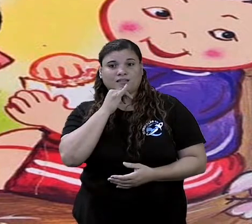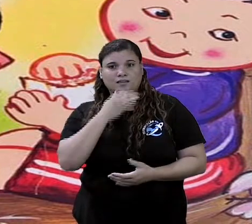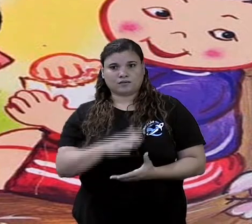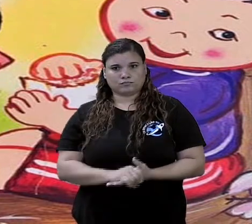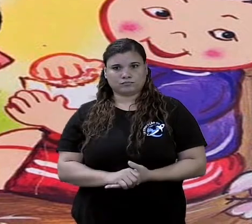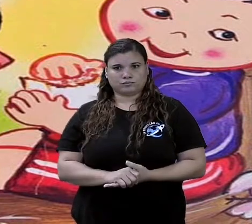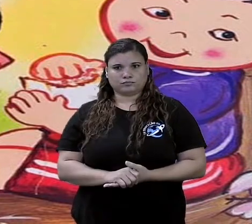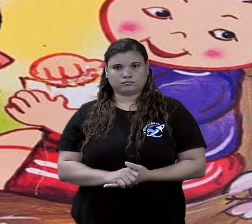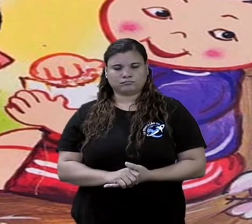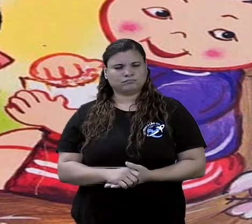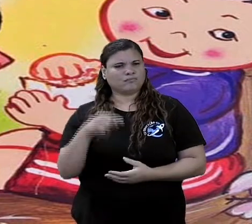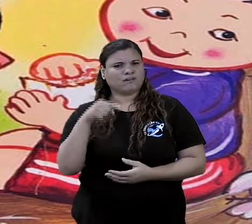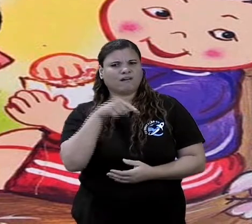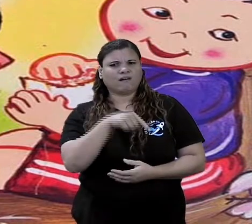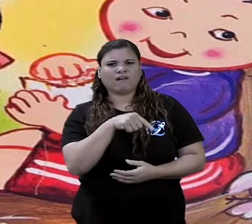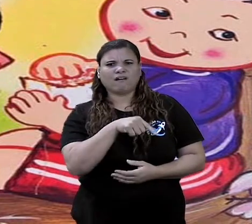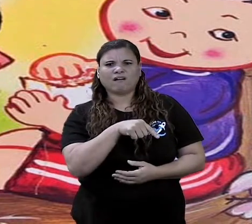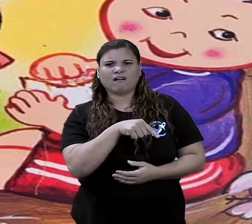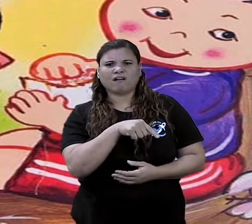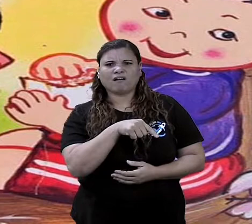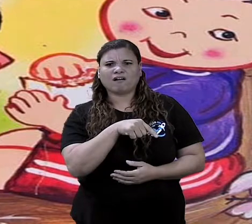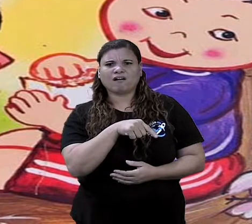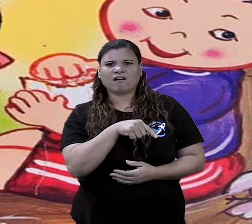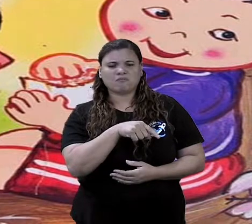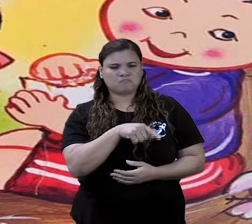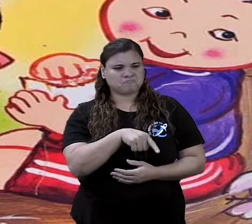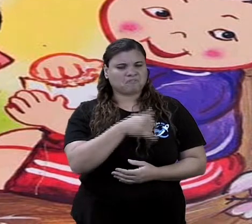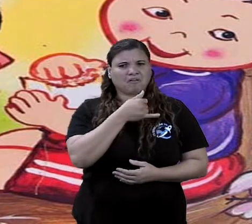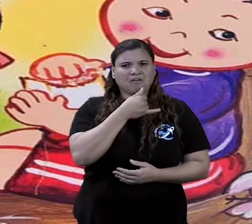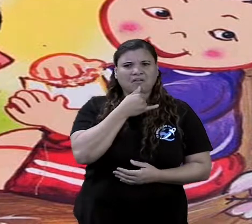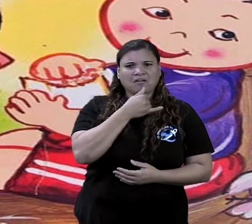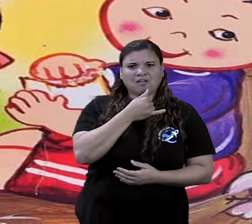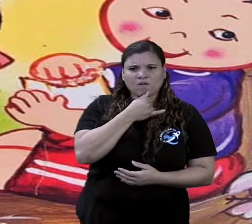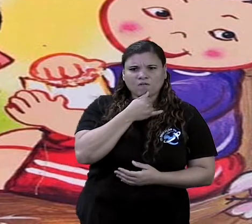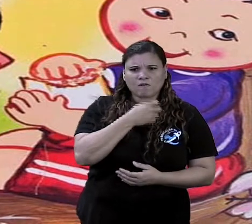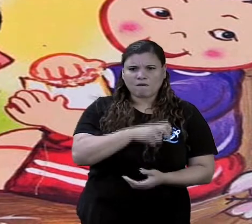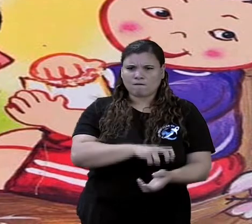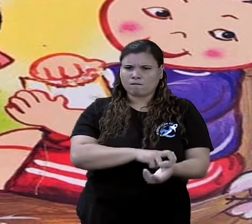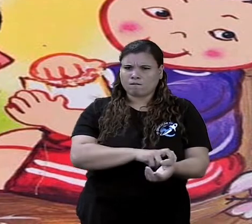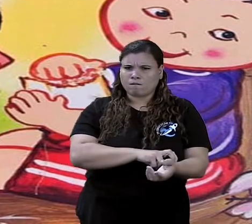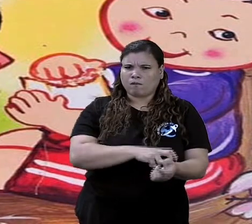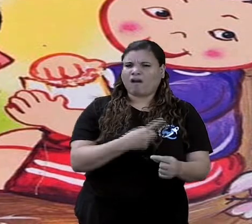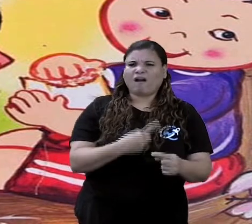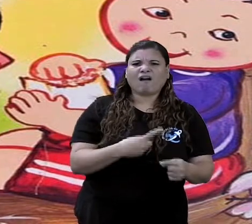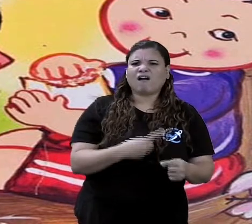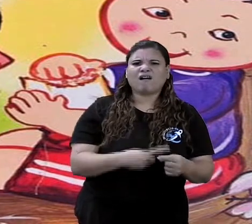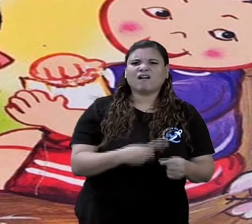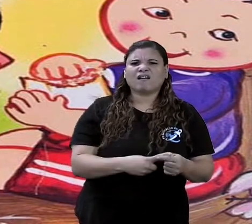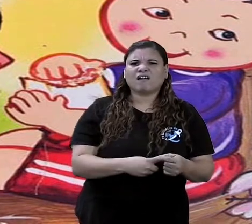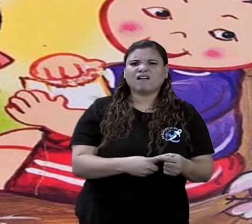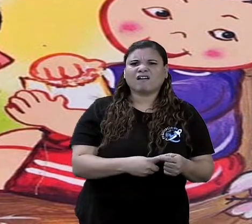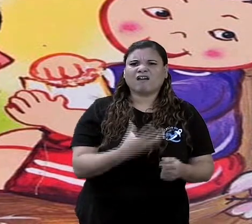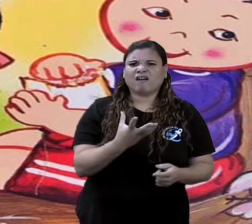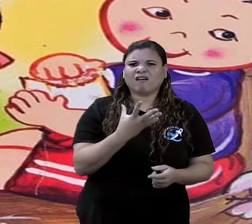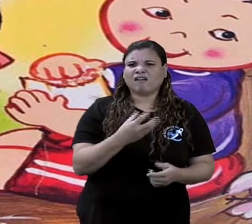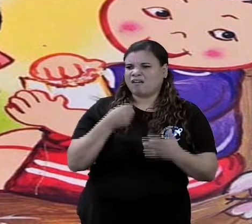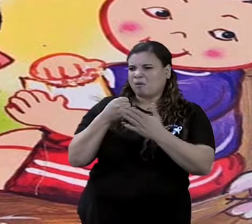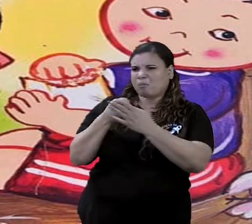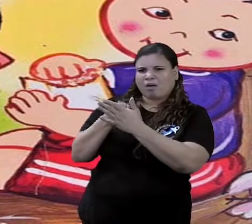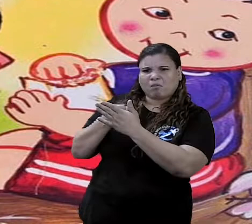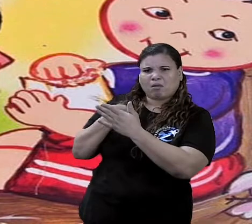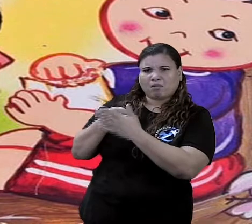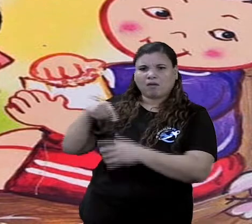a ponto dele tomar essas atitudes tão feias? Não pode agir assim, precisa sentar e